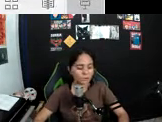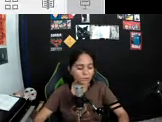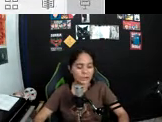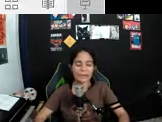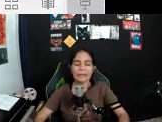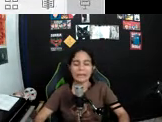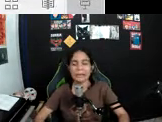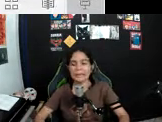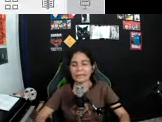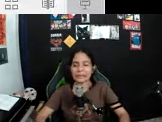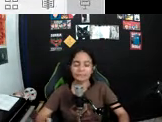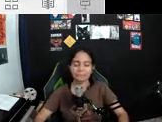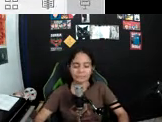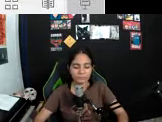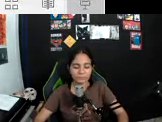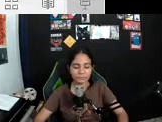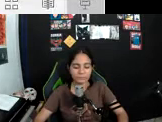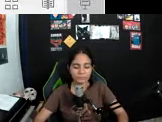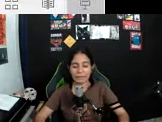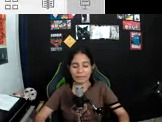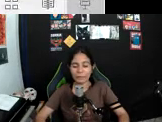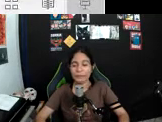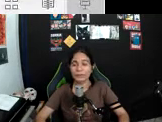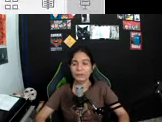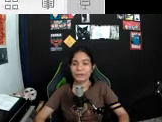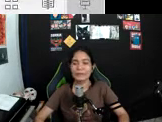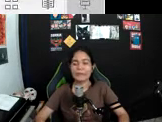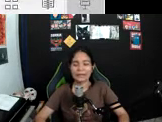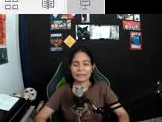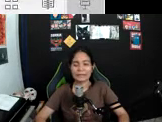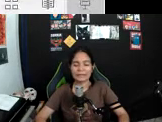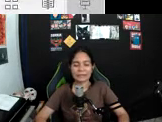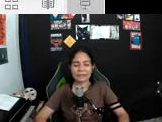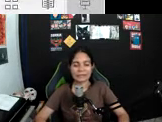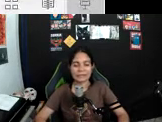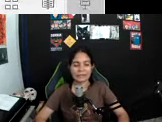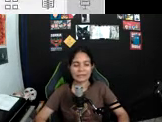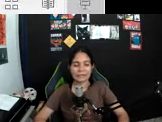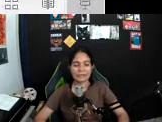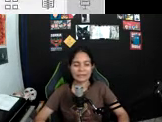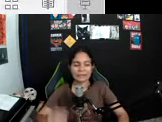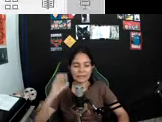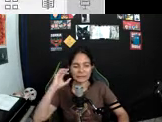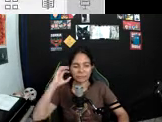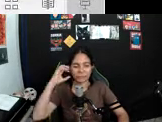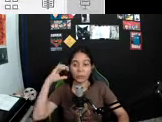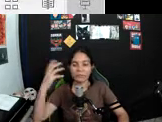passa longe, né, e aí não existia essa